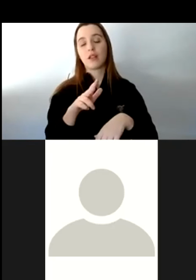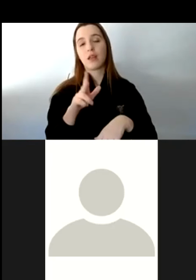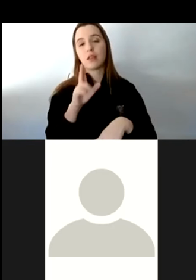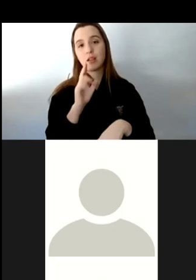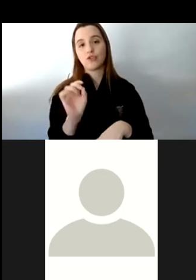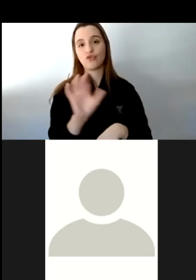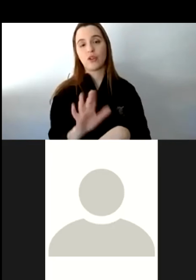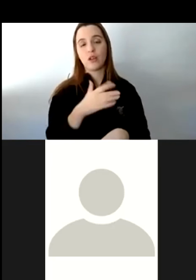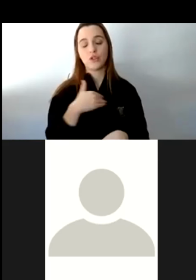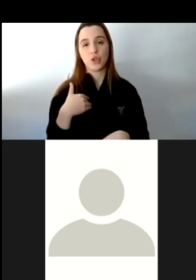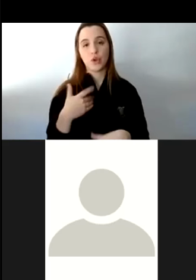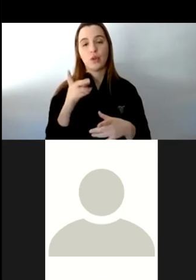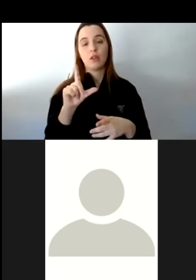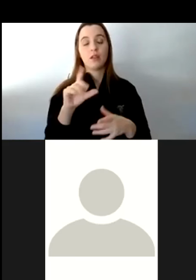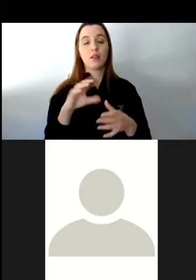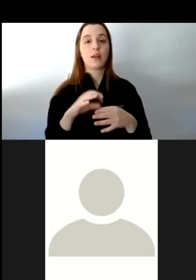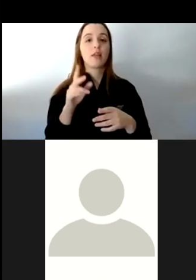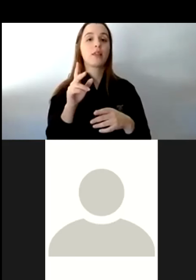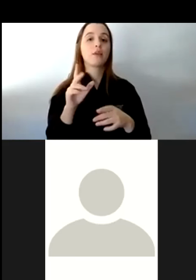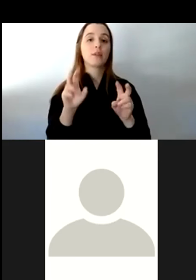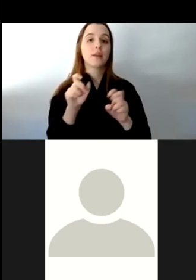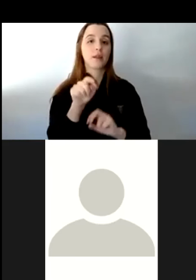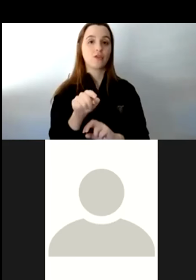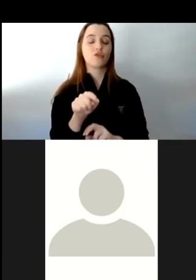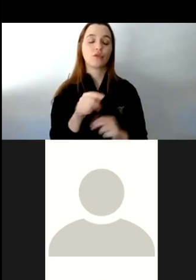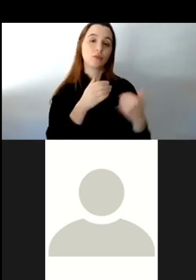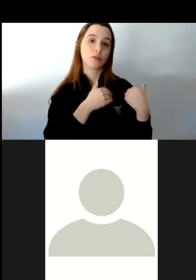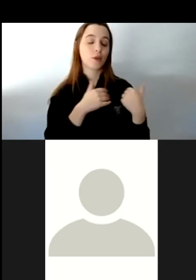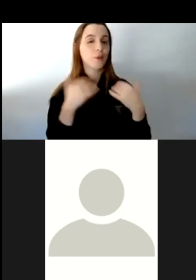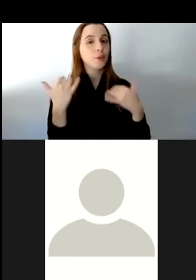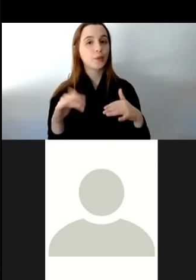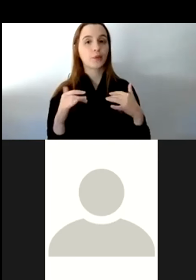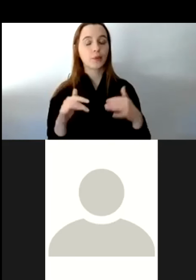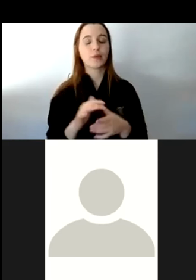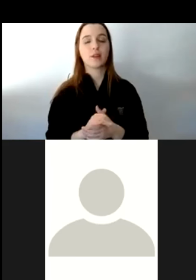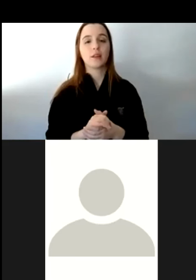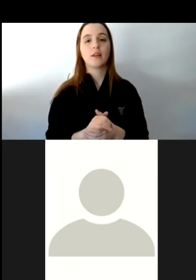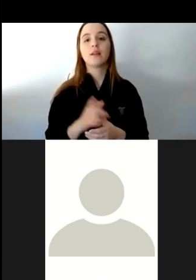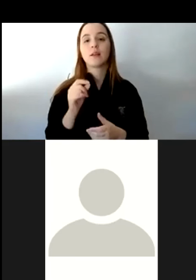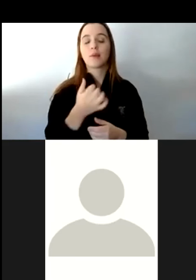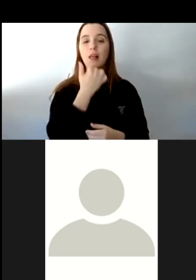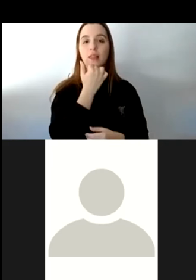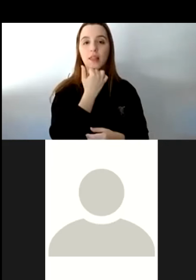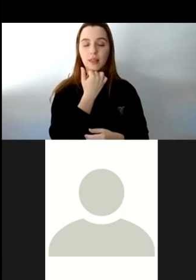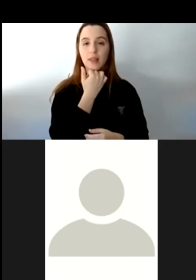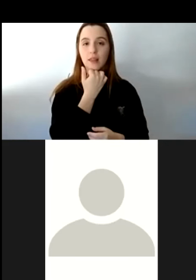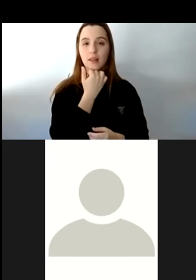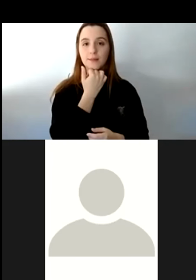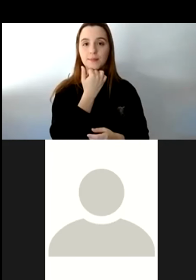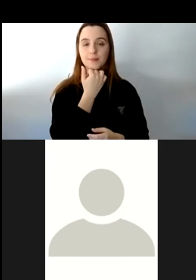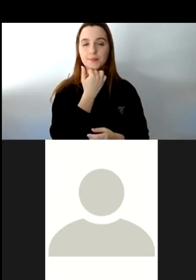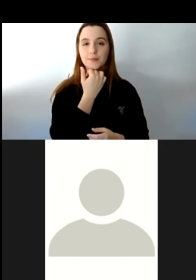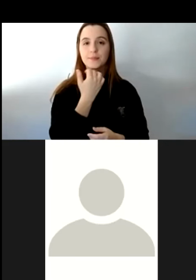temática, com a responsabilidade que tem assumido nesta temática, e também o prazer que tenho de, nesta última